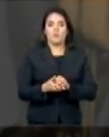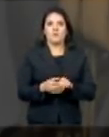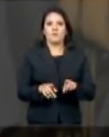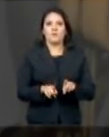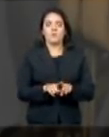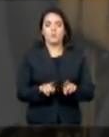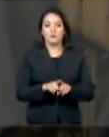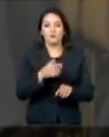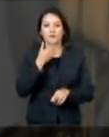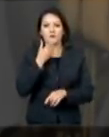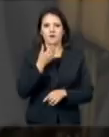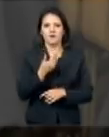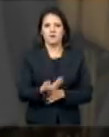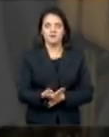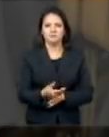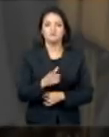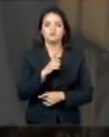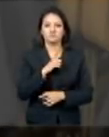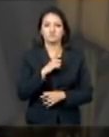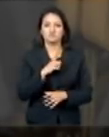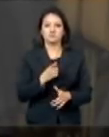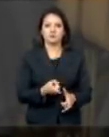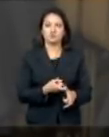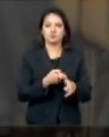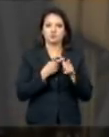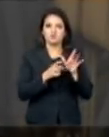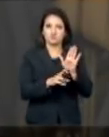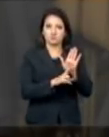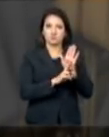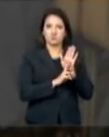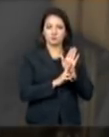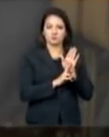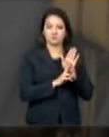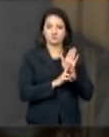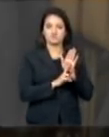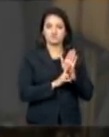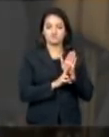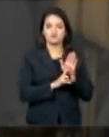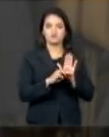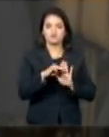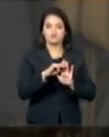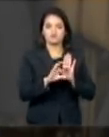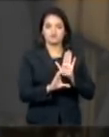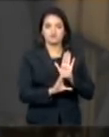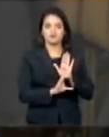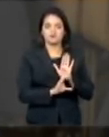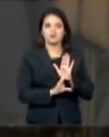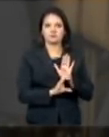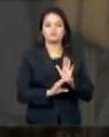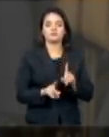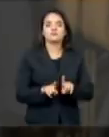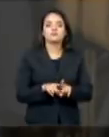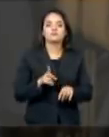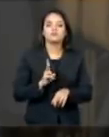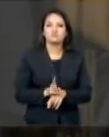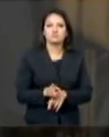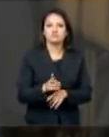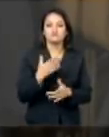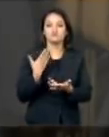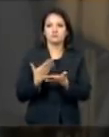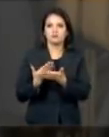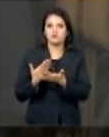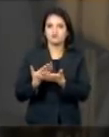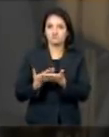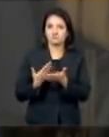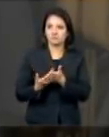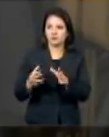o efeito suspensivo ao recurso extraordinário e medida cautelar a bd prosseguir nos estudos e concluir a